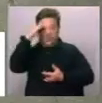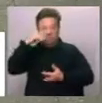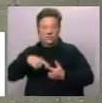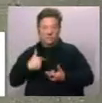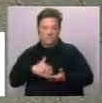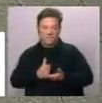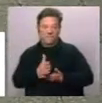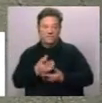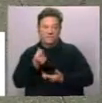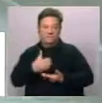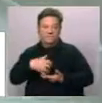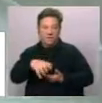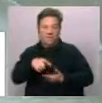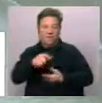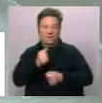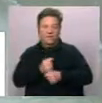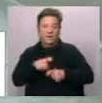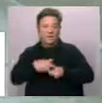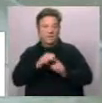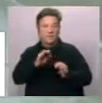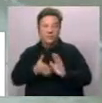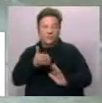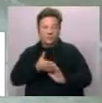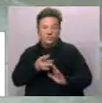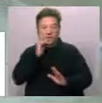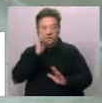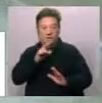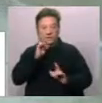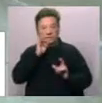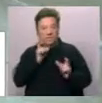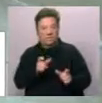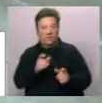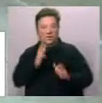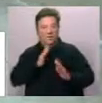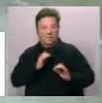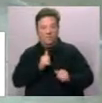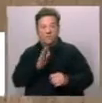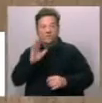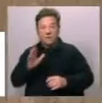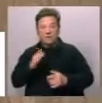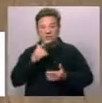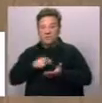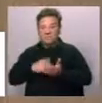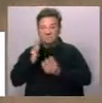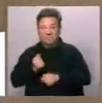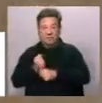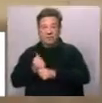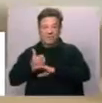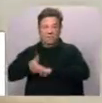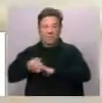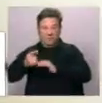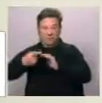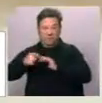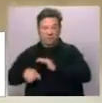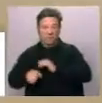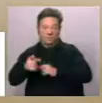avançar com verbas para as reparações 200 que garantam segurança e conforto mas é necessária a intervenção do fundo ainda